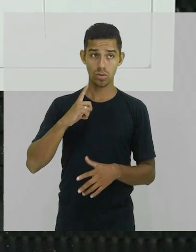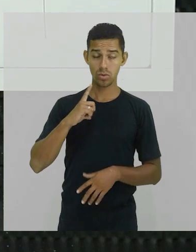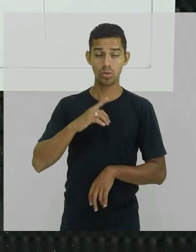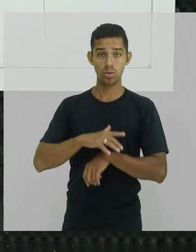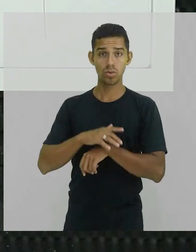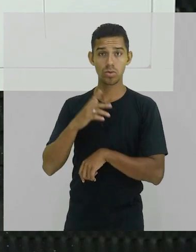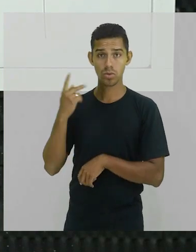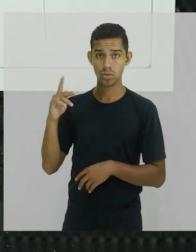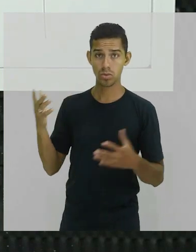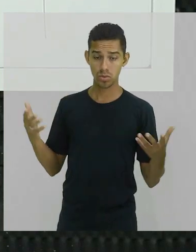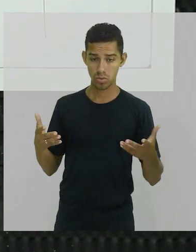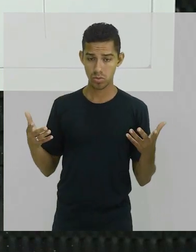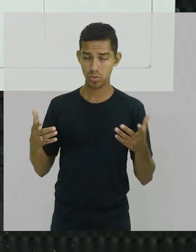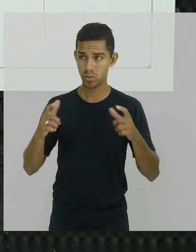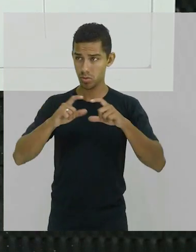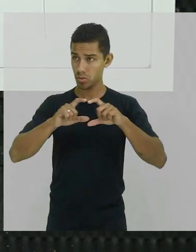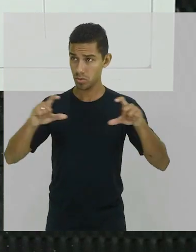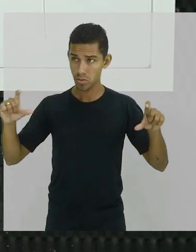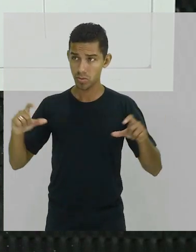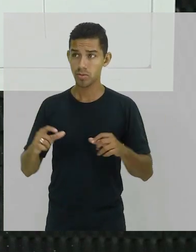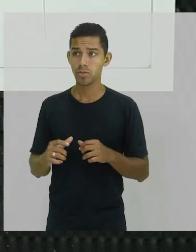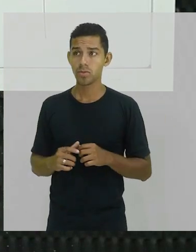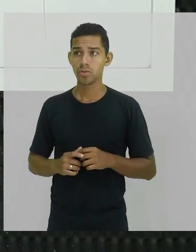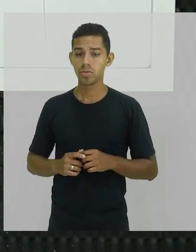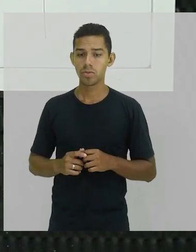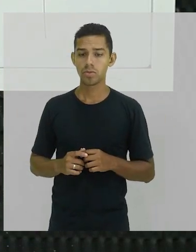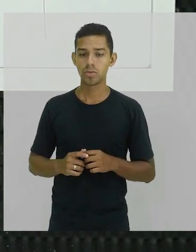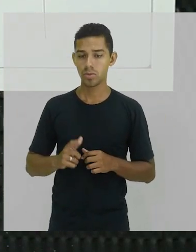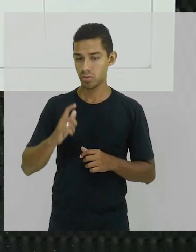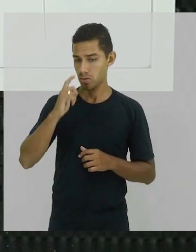tubozinhos, certo?